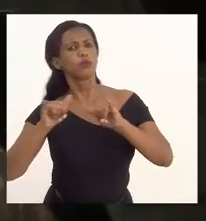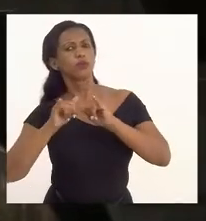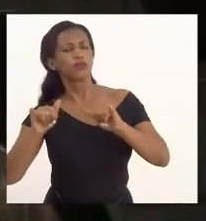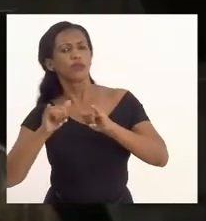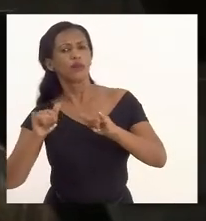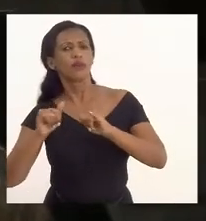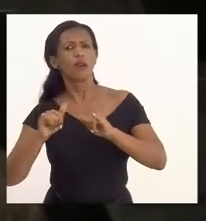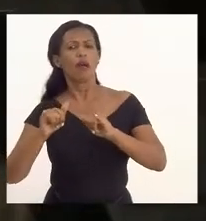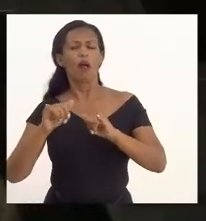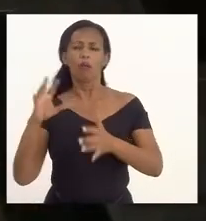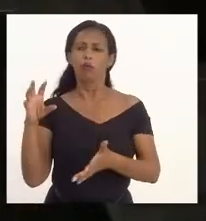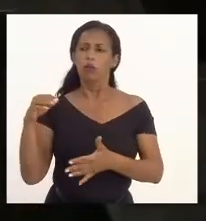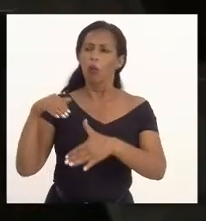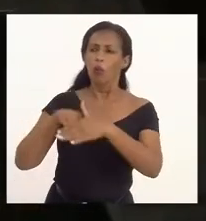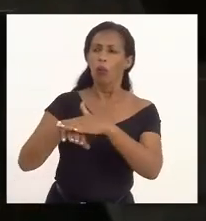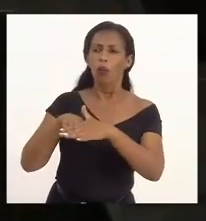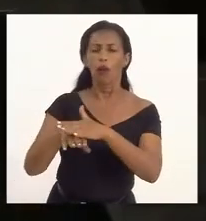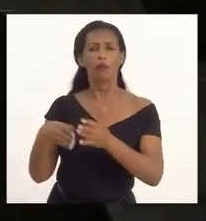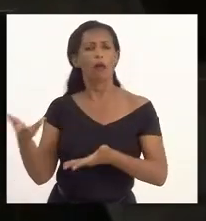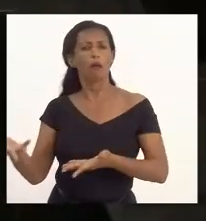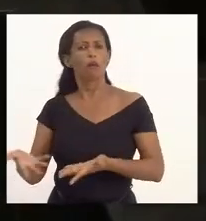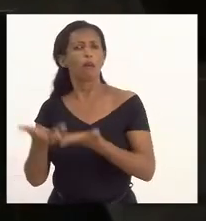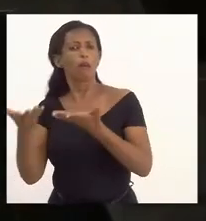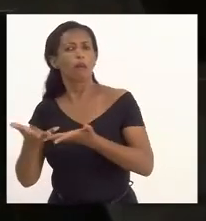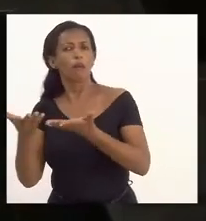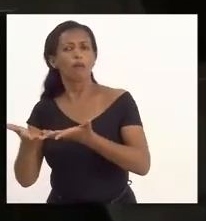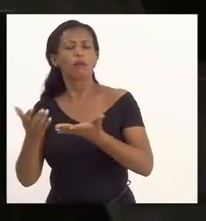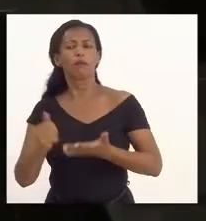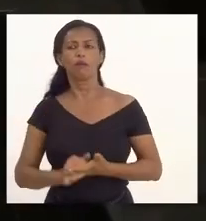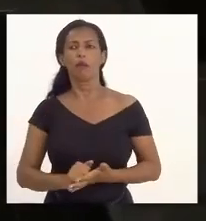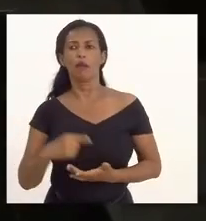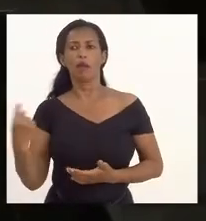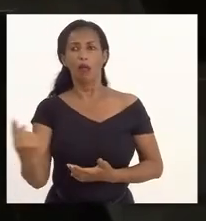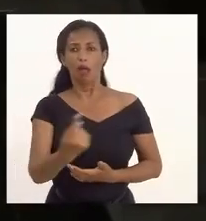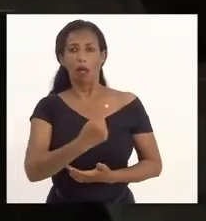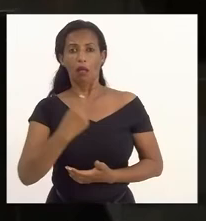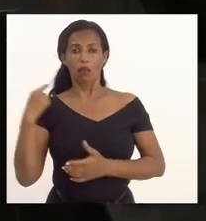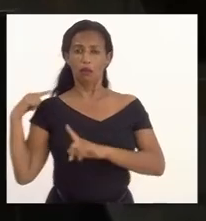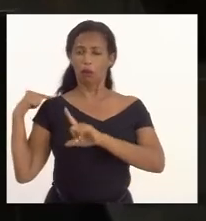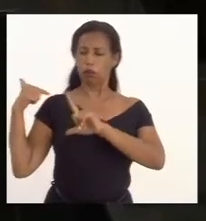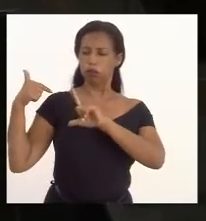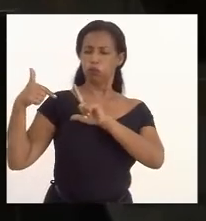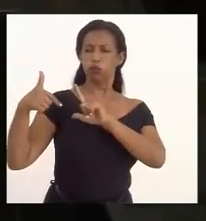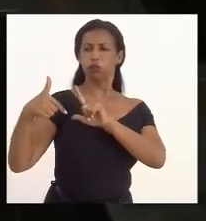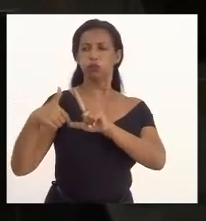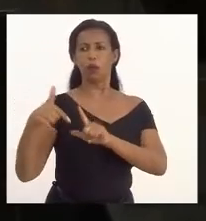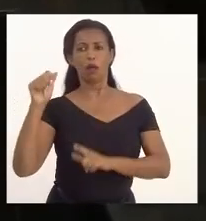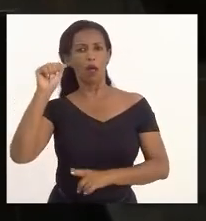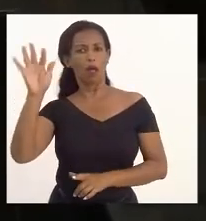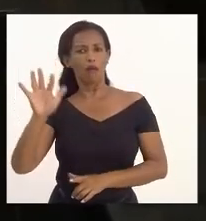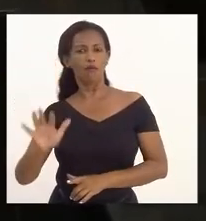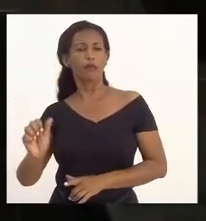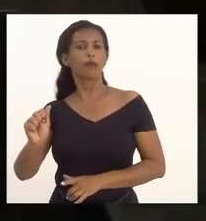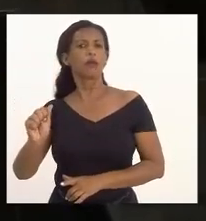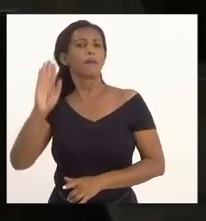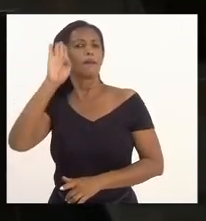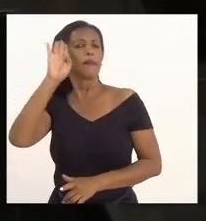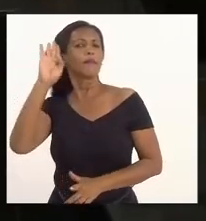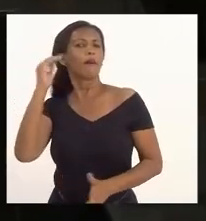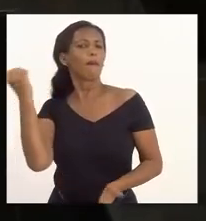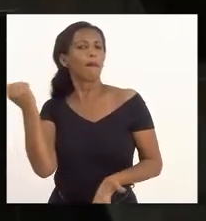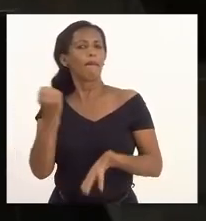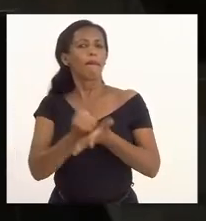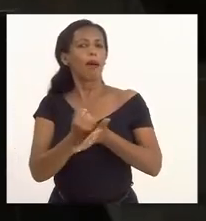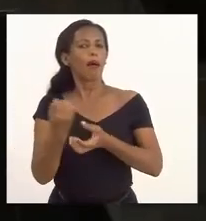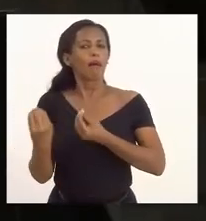sistematizar, armazenar, enfim, promover a nossa ancestralidade africana, que é a nossa principal marca